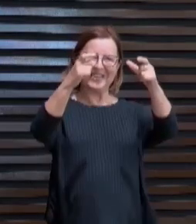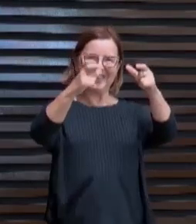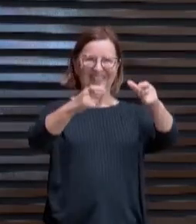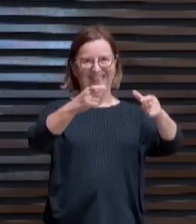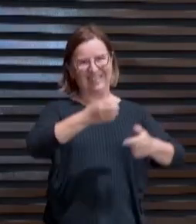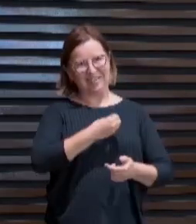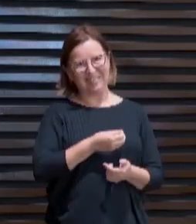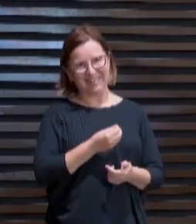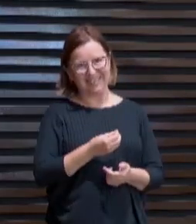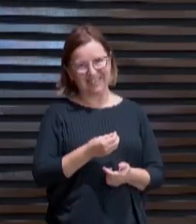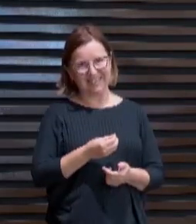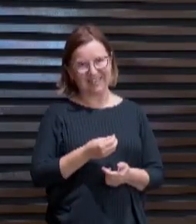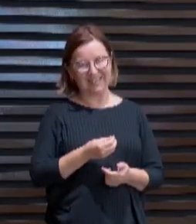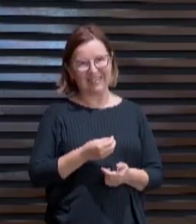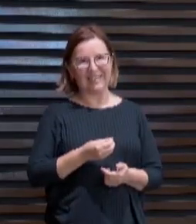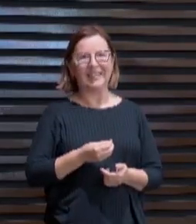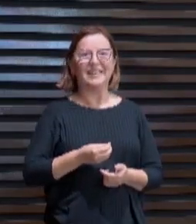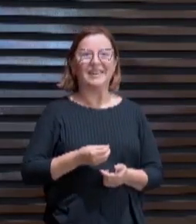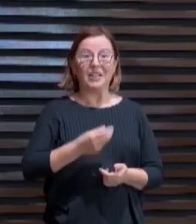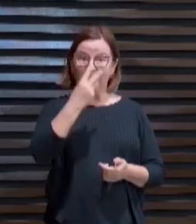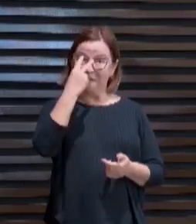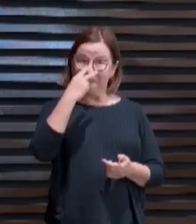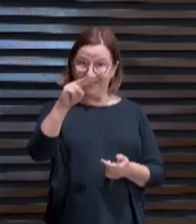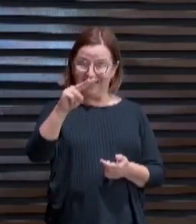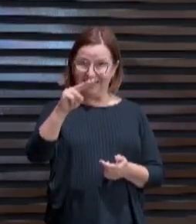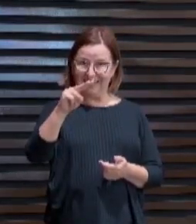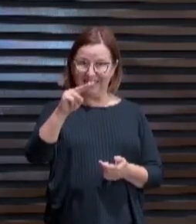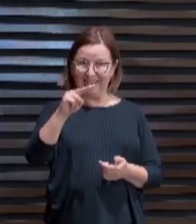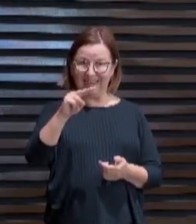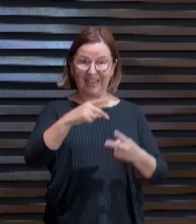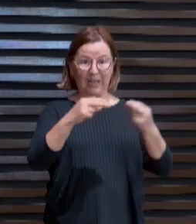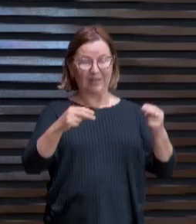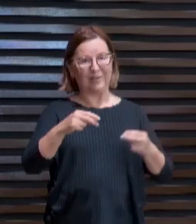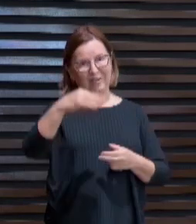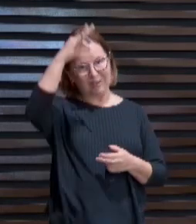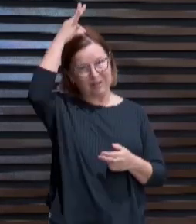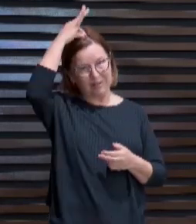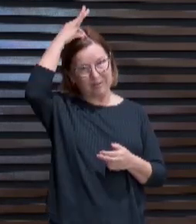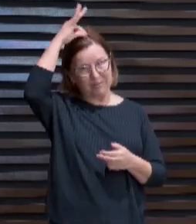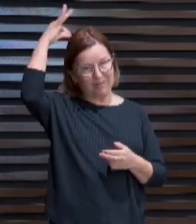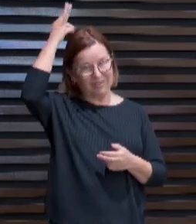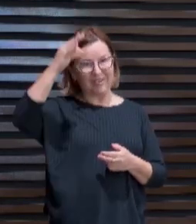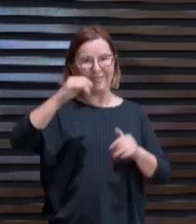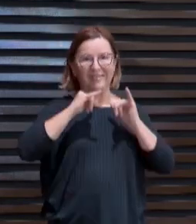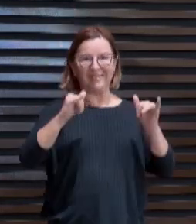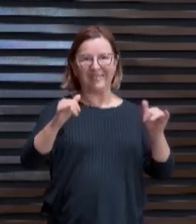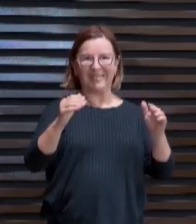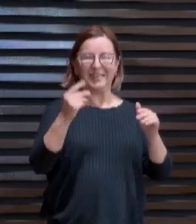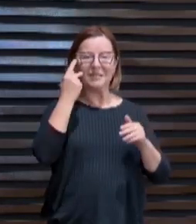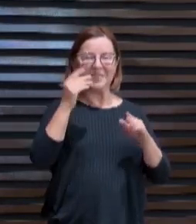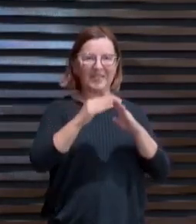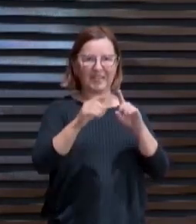vida. Quem tem ouvidos, ouça o que o Espírito diz às igrejas. O vencedor de